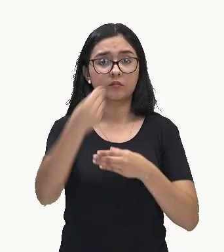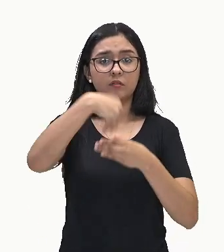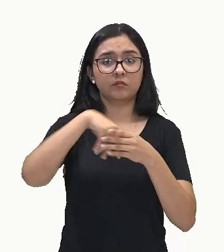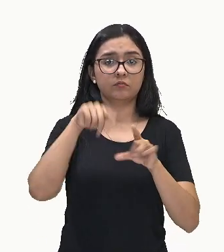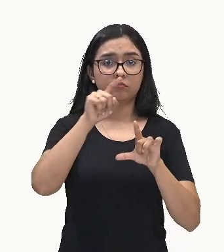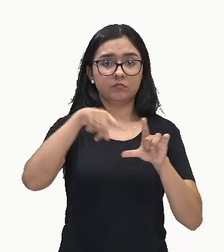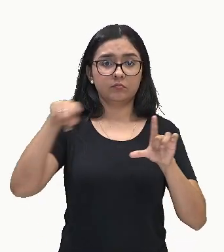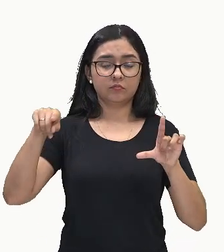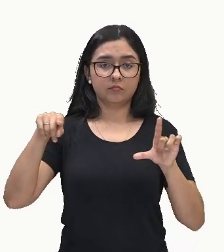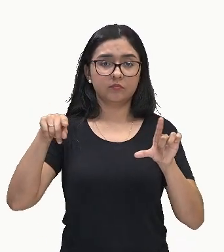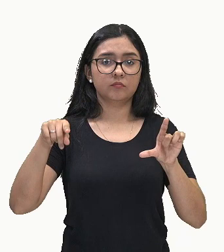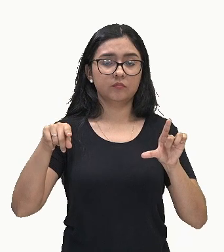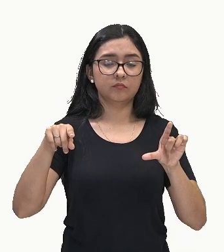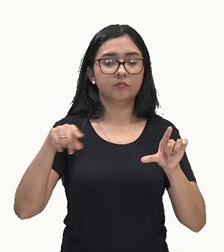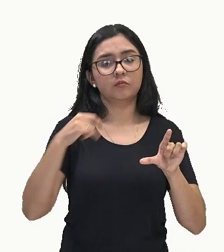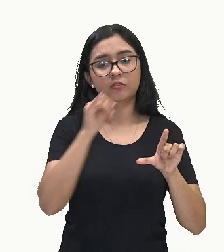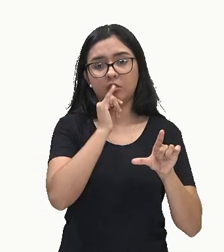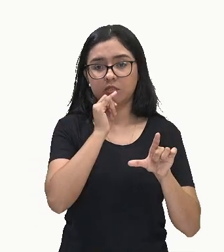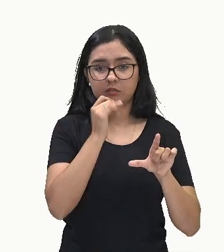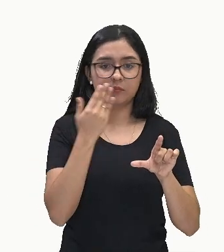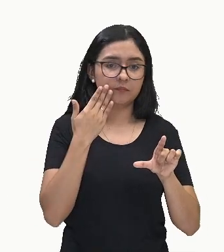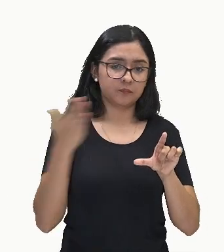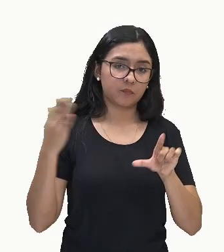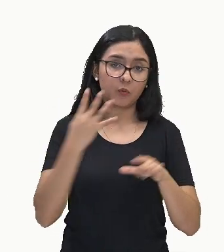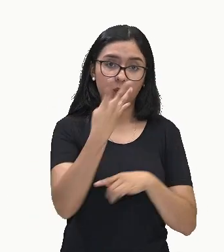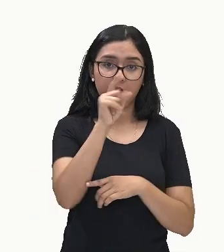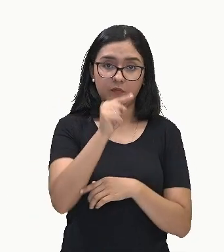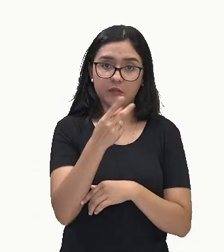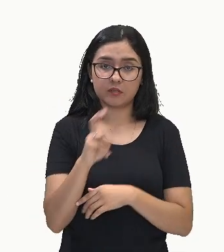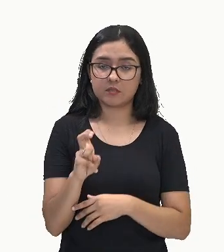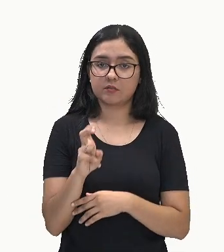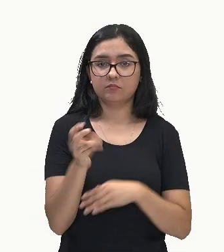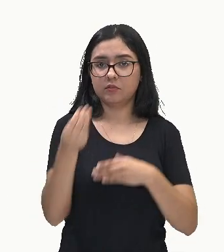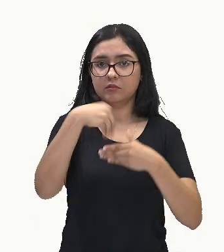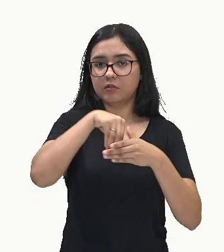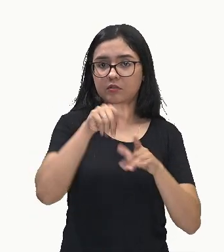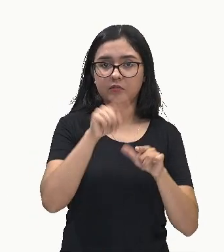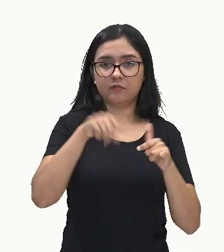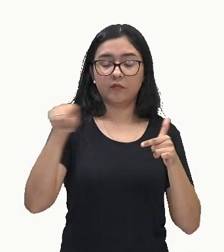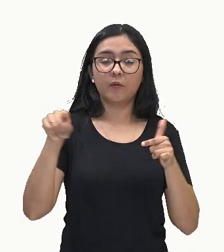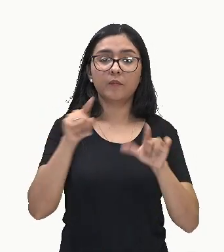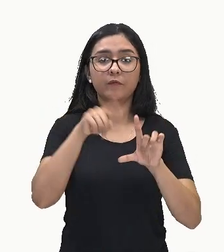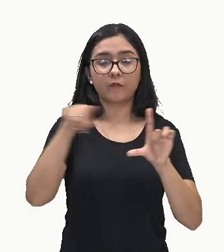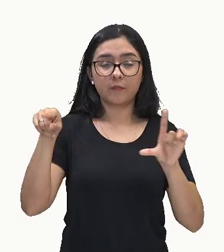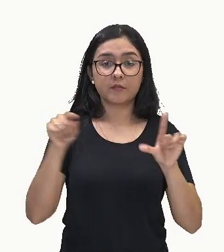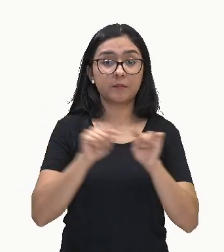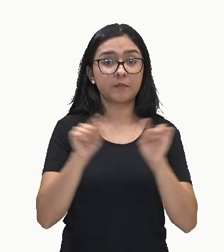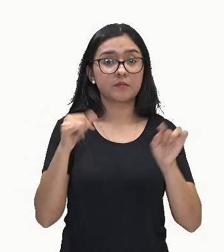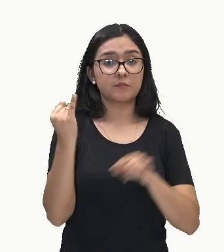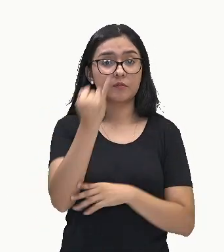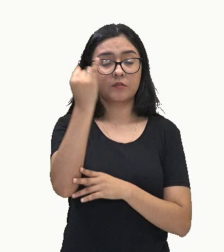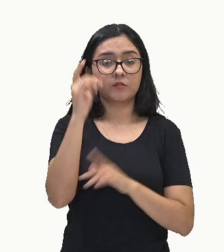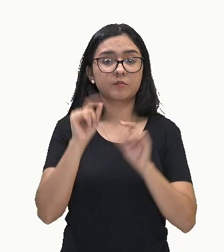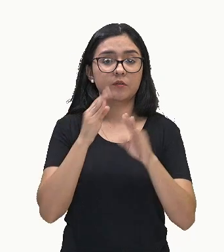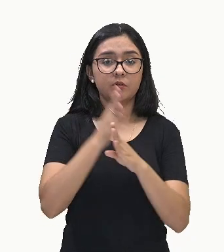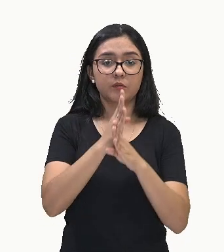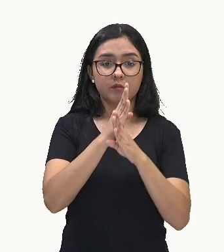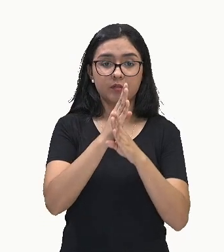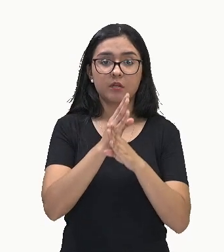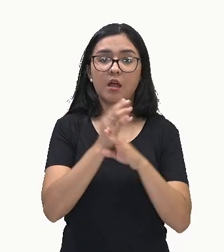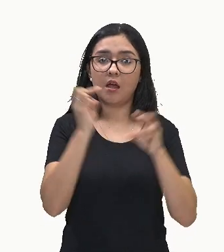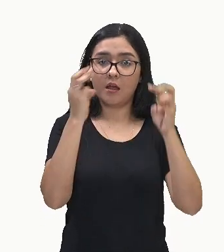no nosso conjunto como no caso aqui o 4,5 o importante é que para se determinar essa